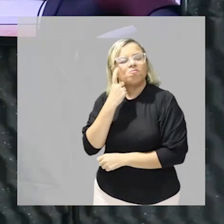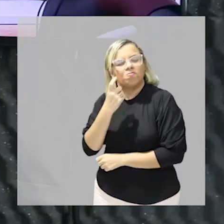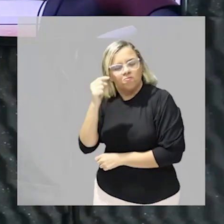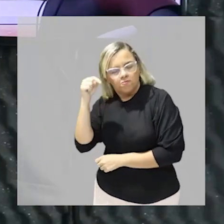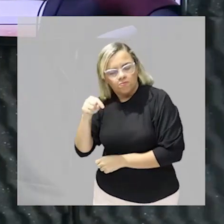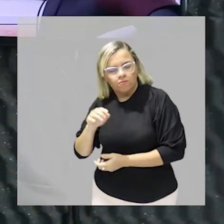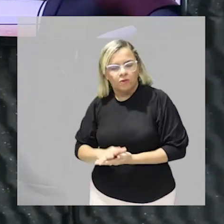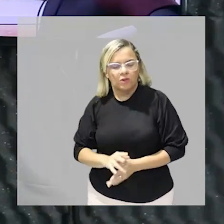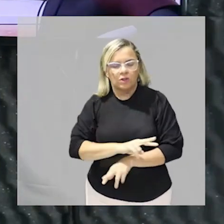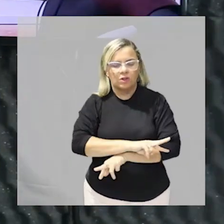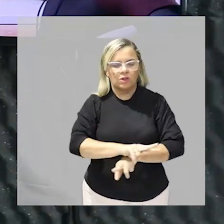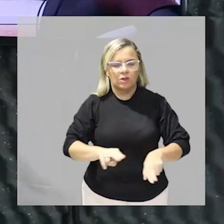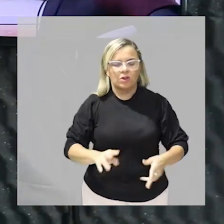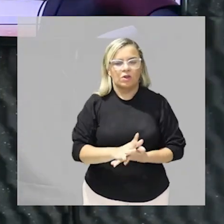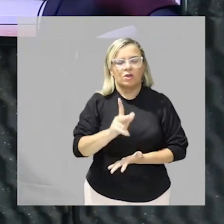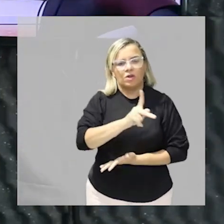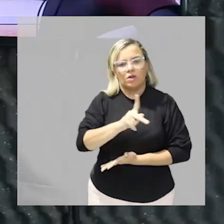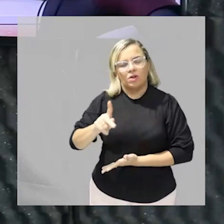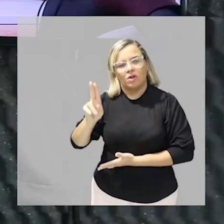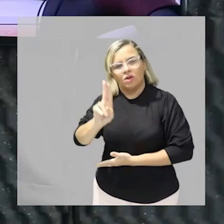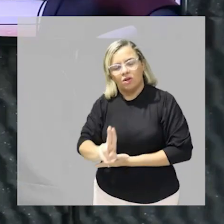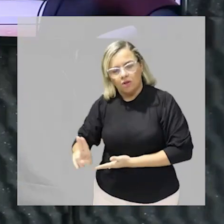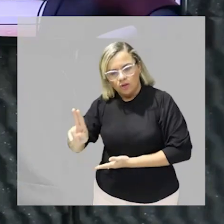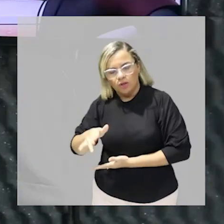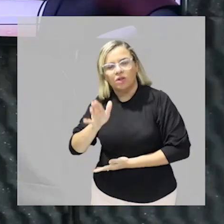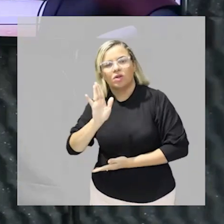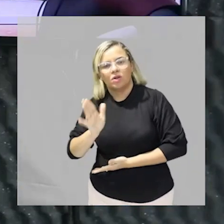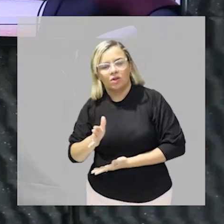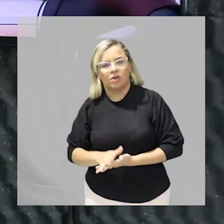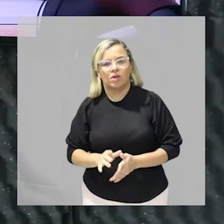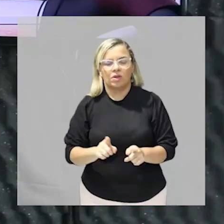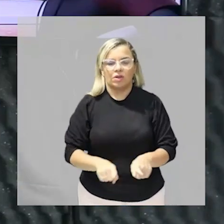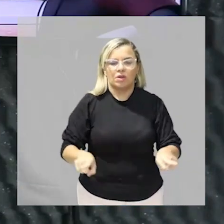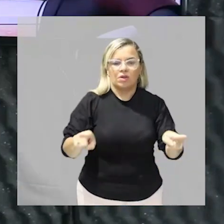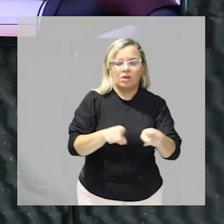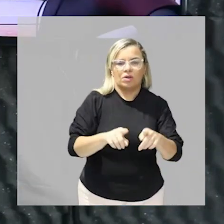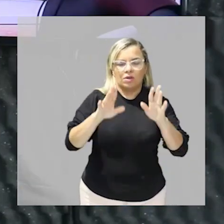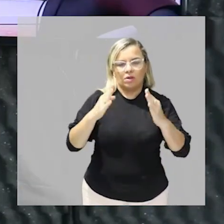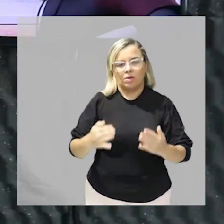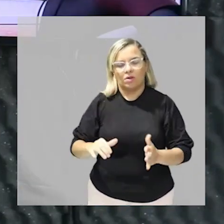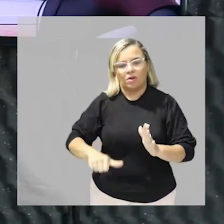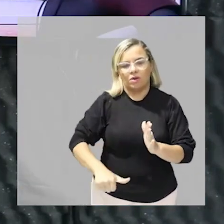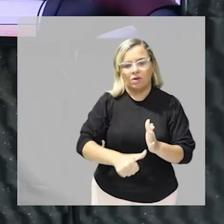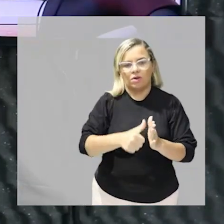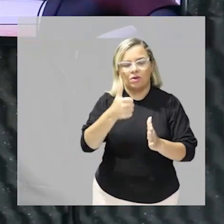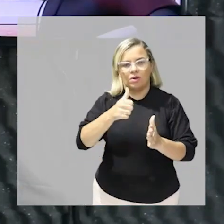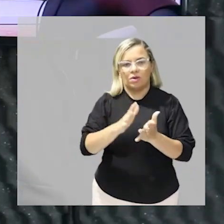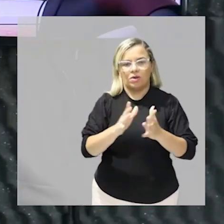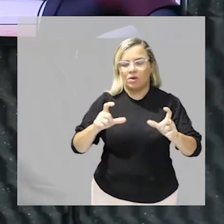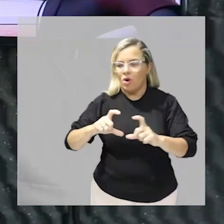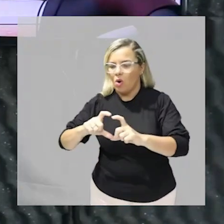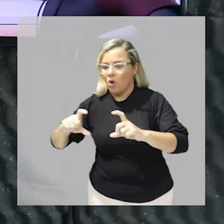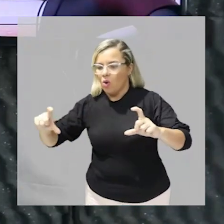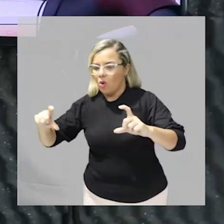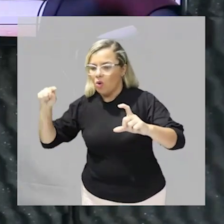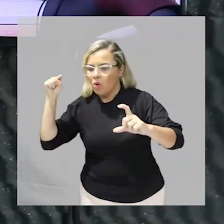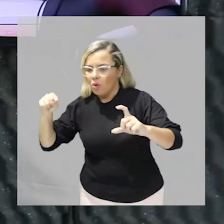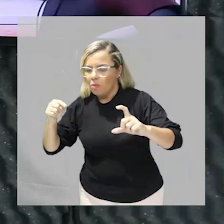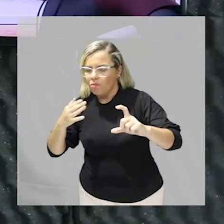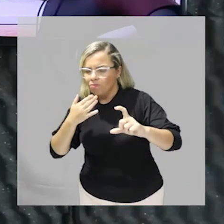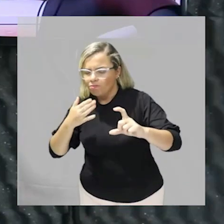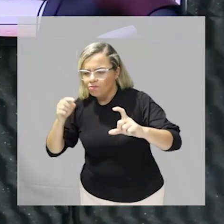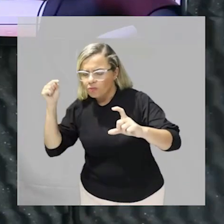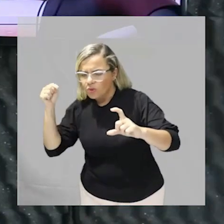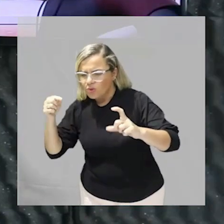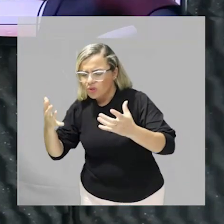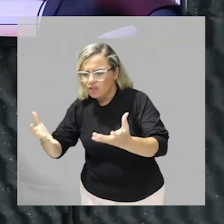professores utilizam, que eu vou estar utilizando nestas resoluções, é analisar primeiro o comando central, identificar